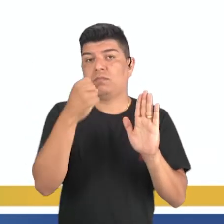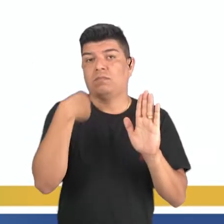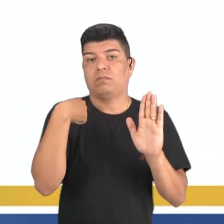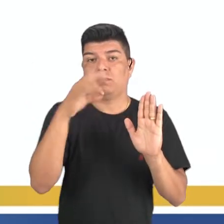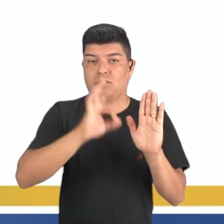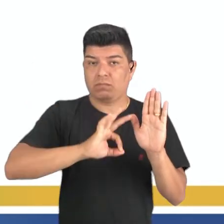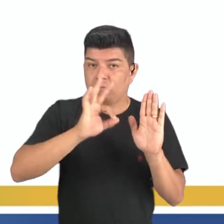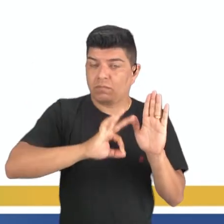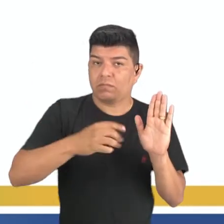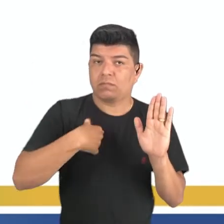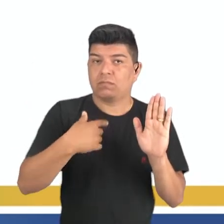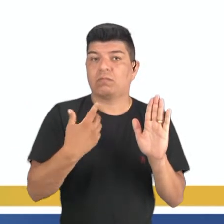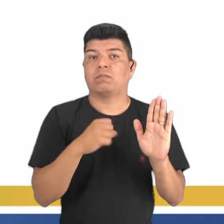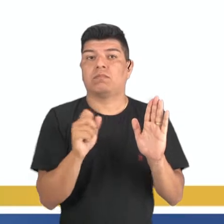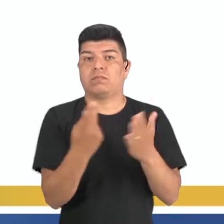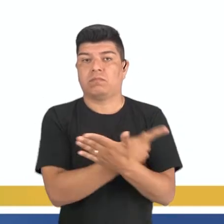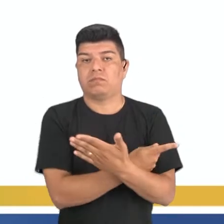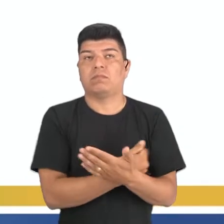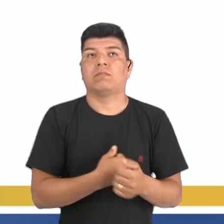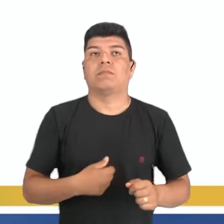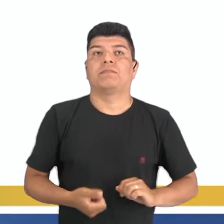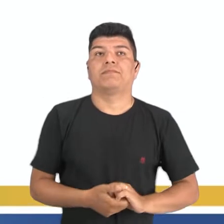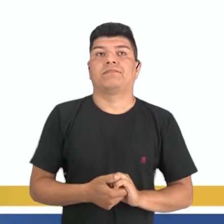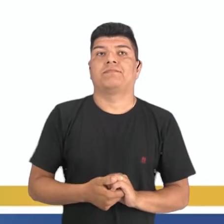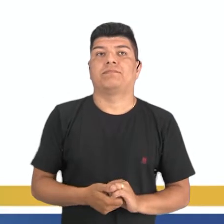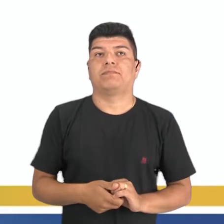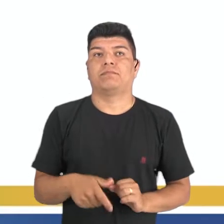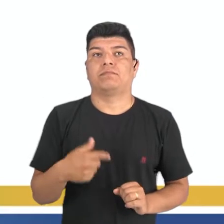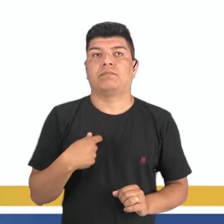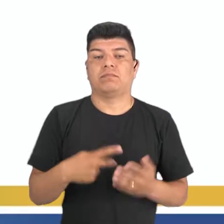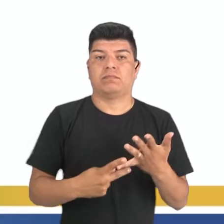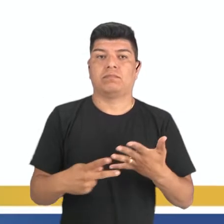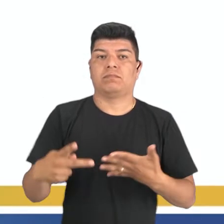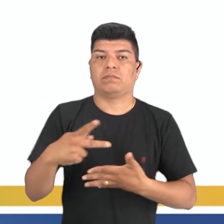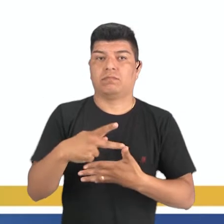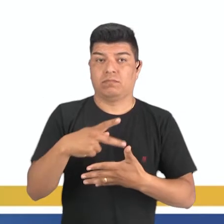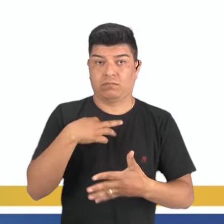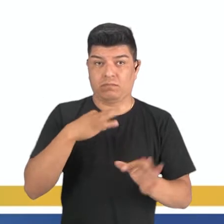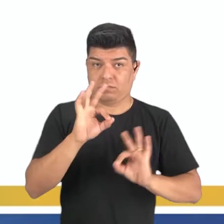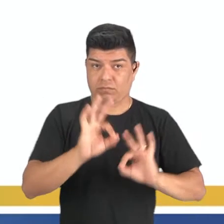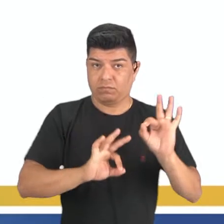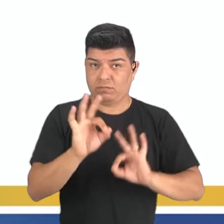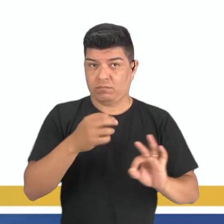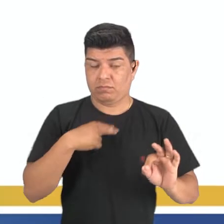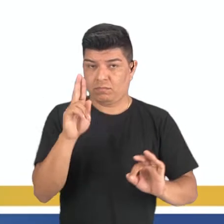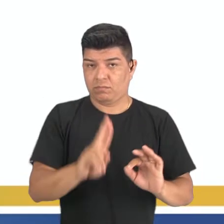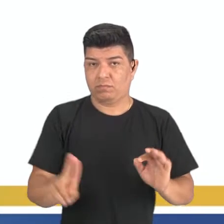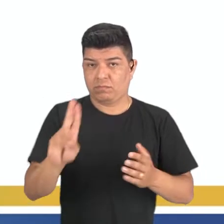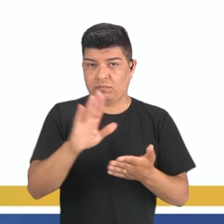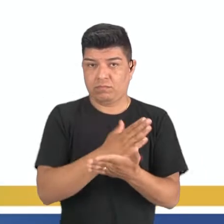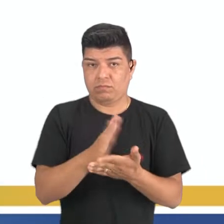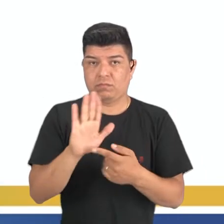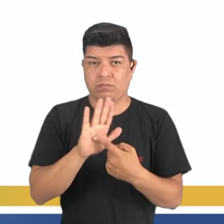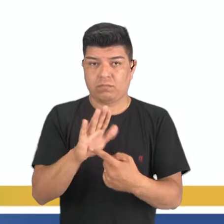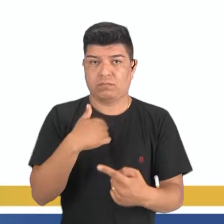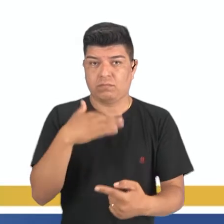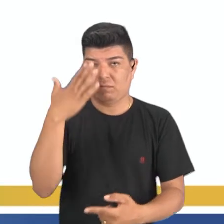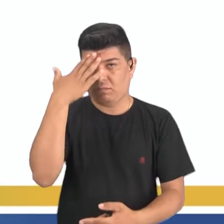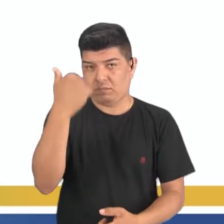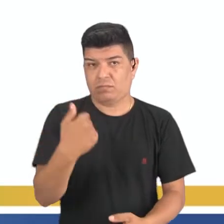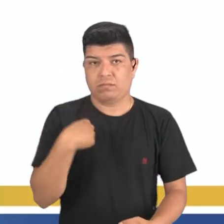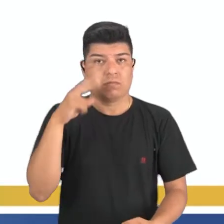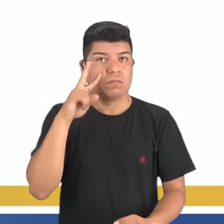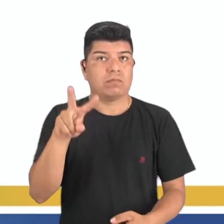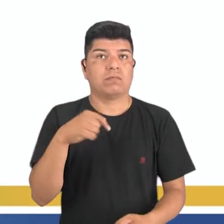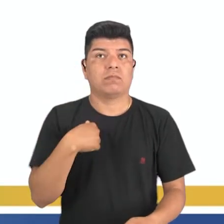ordem em que as operações são feitas. Então, para eu priorizar essas ordens, eu uso alguns símbolos que talvez você já viu no 6º ano,